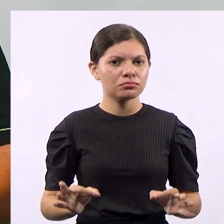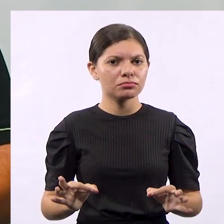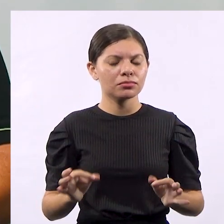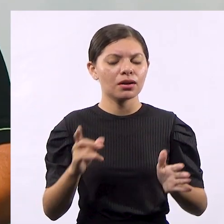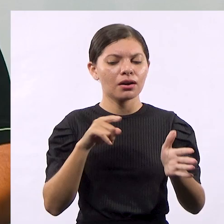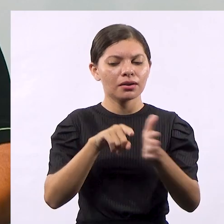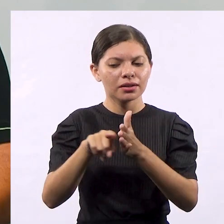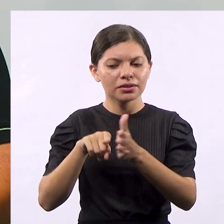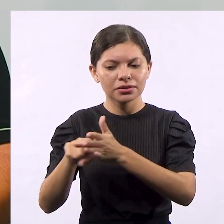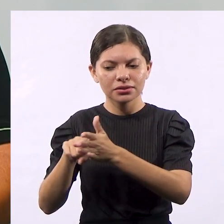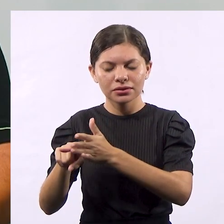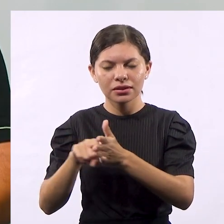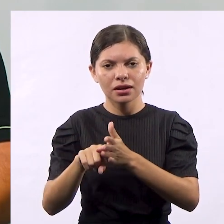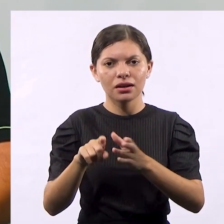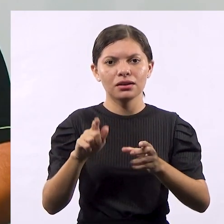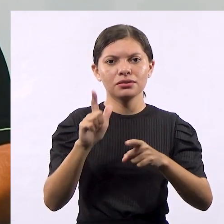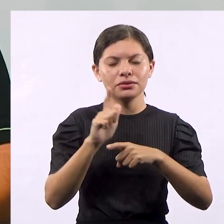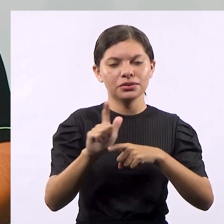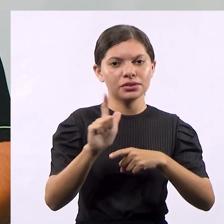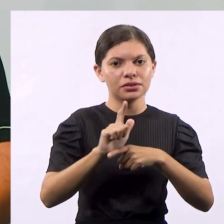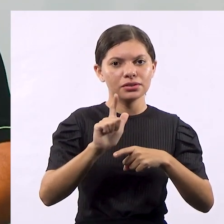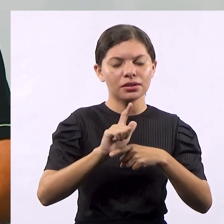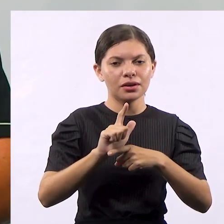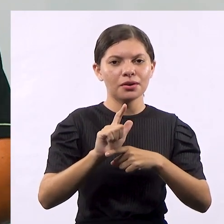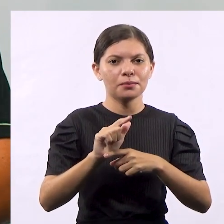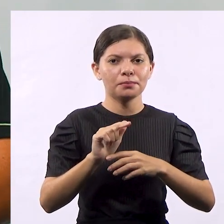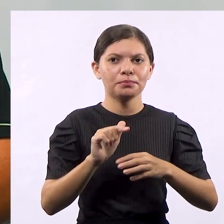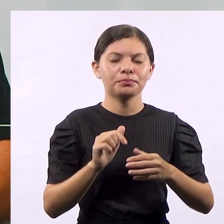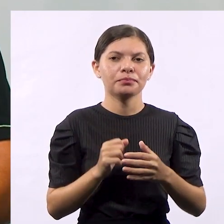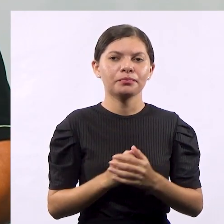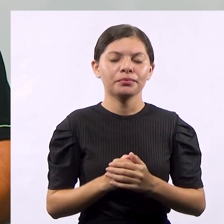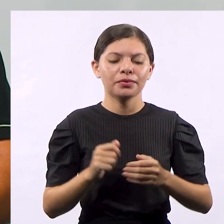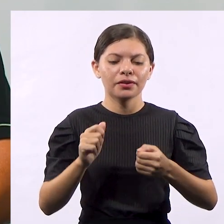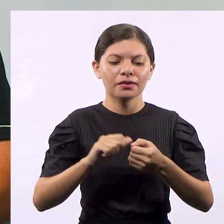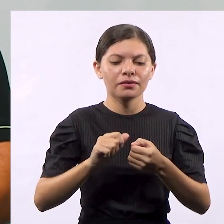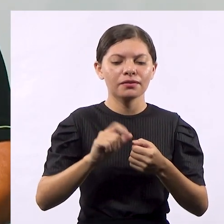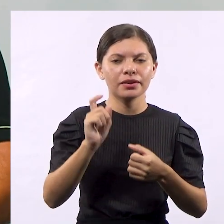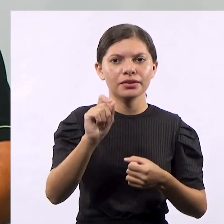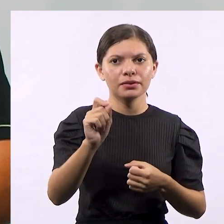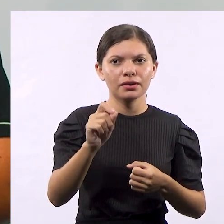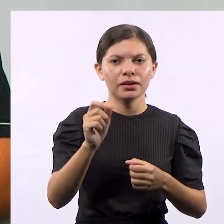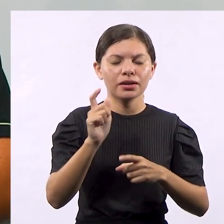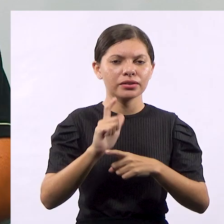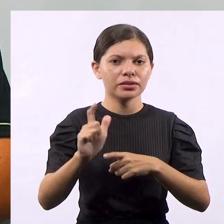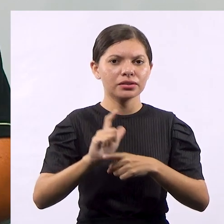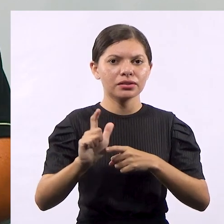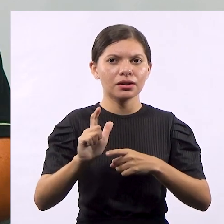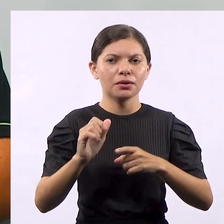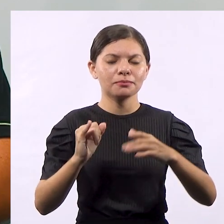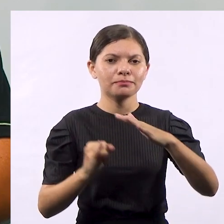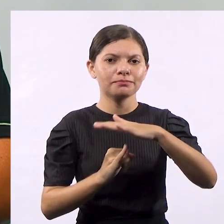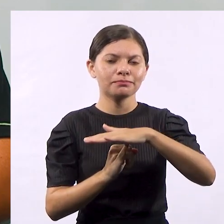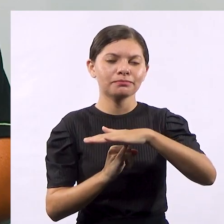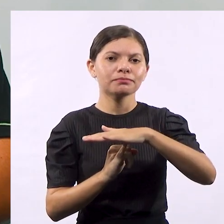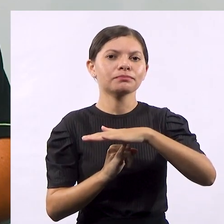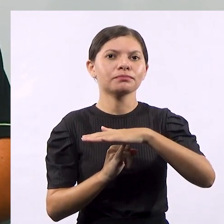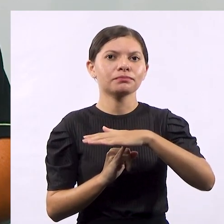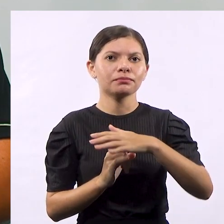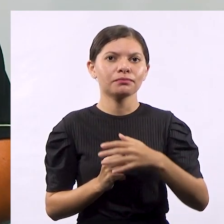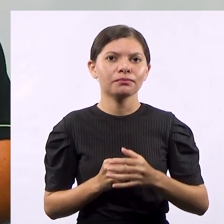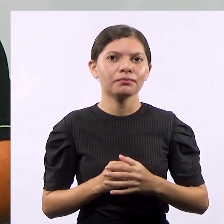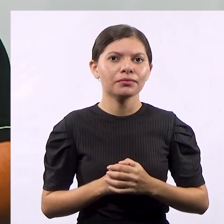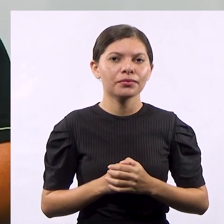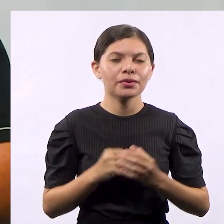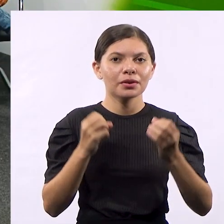né, também ao questionar o gestor a respeito do que ele faz, como ele faz a gestão da sua